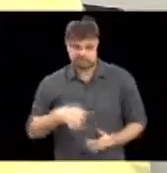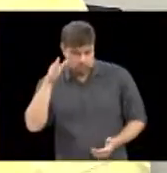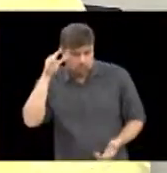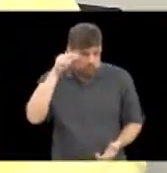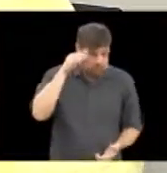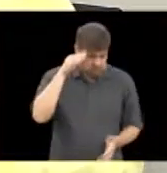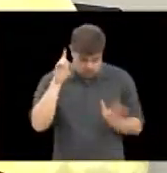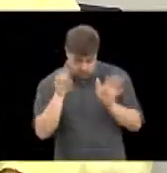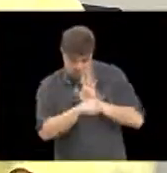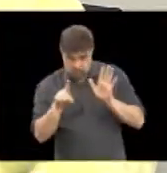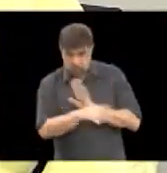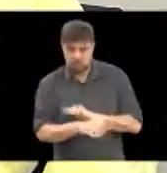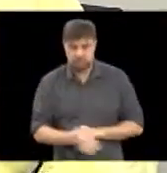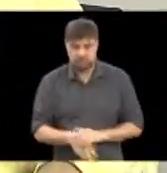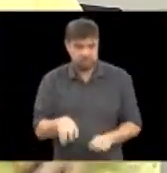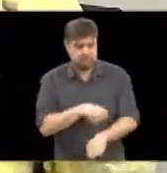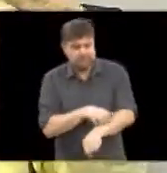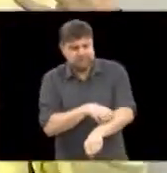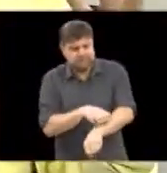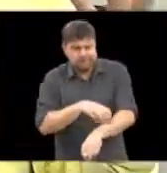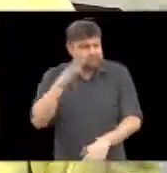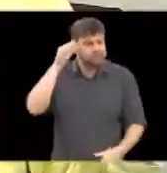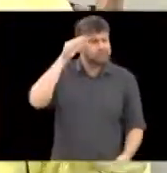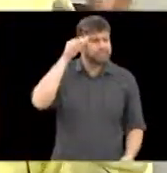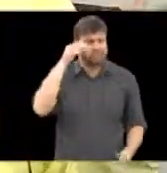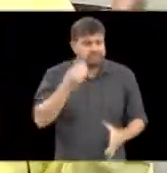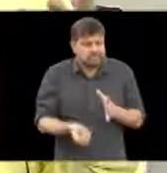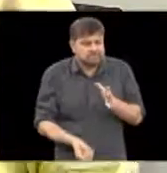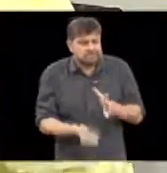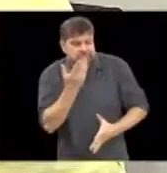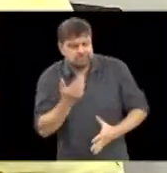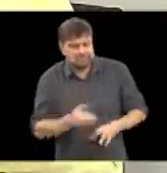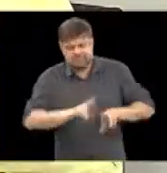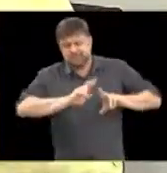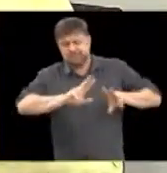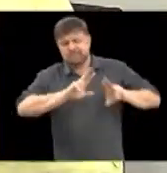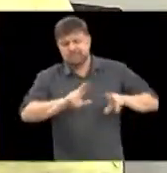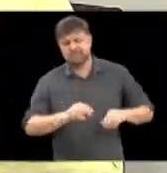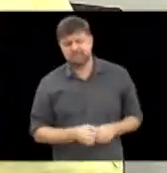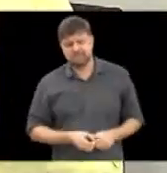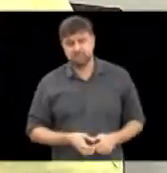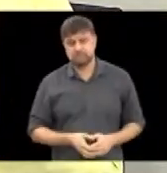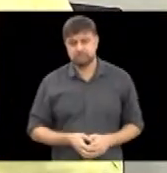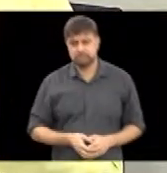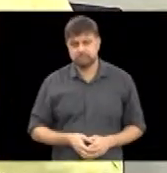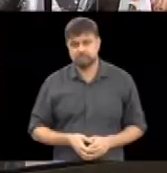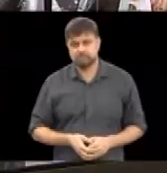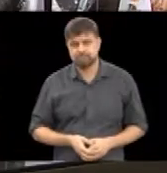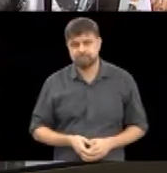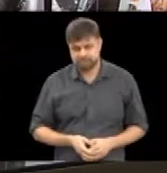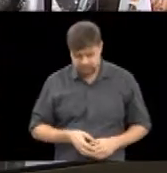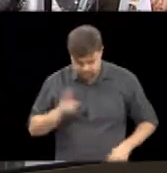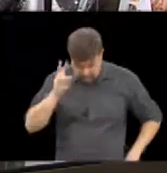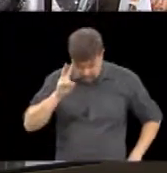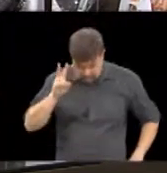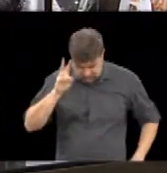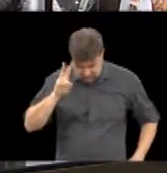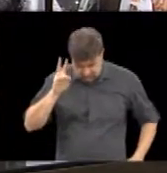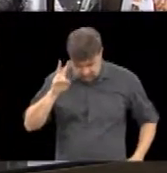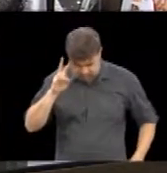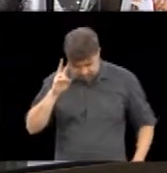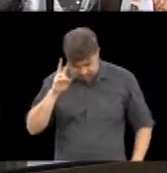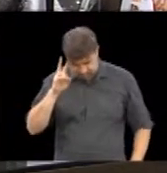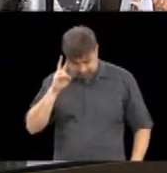agora curiosa. Qual foi a alergia mais curiosa que você já teve conhecimento? Vamos